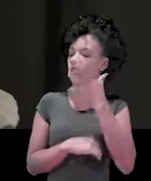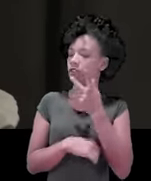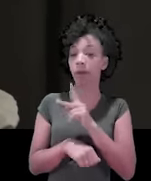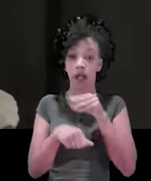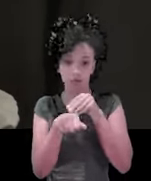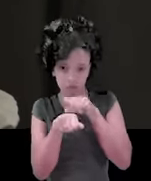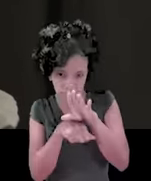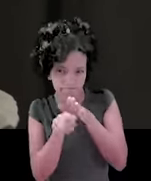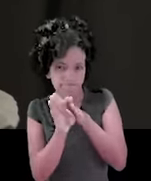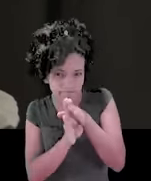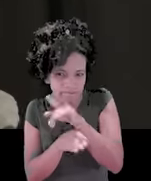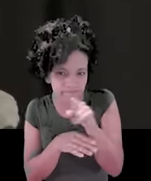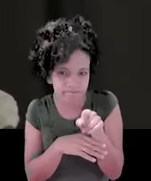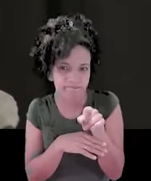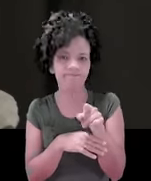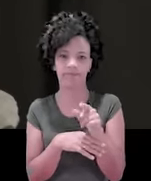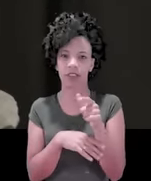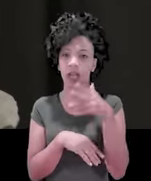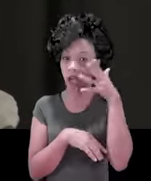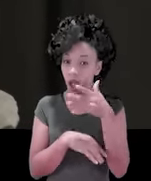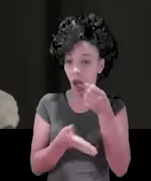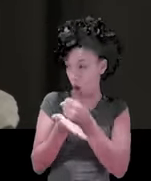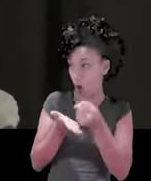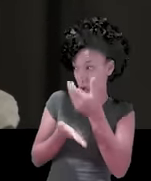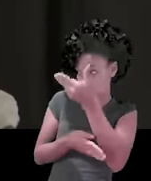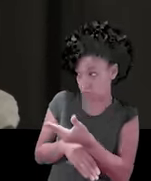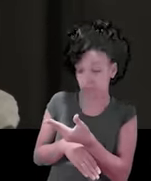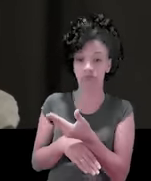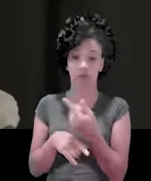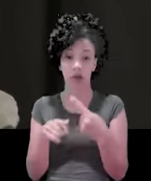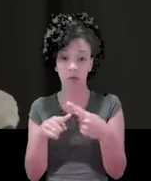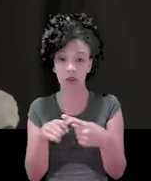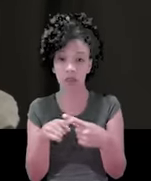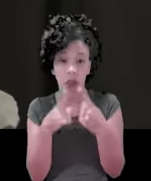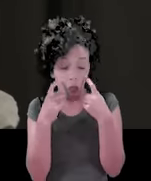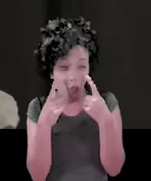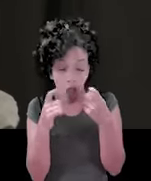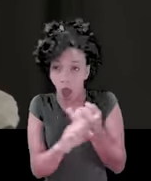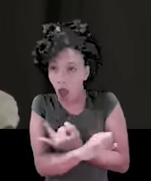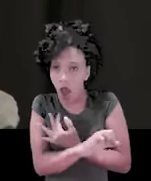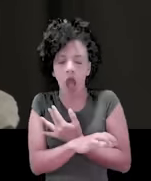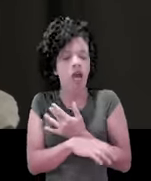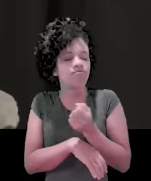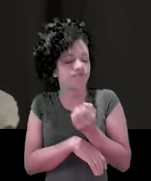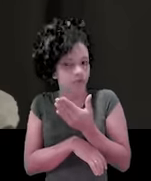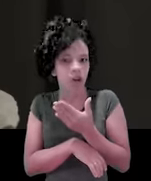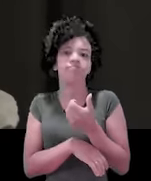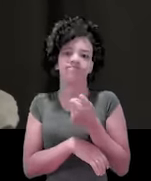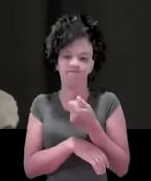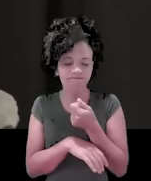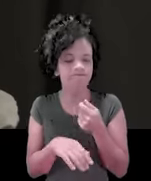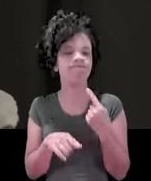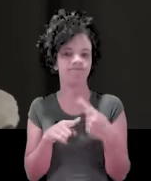sua palestra Eu recomendo ó e quem contrata a palestra contrata para esse cara que esse cara fez manual de história chorar maluca é muito se eu